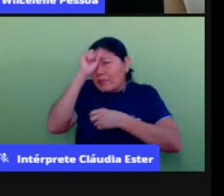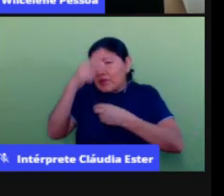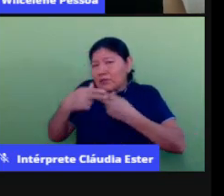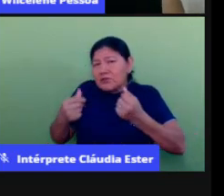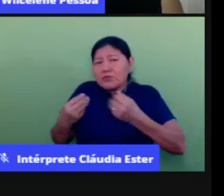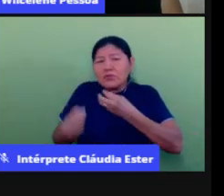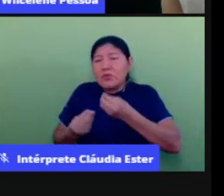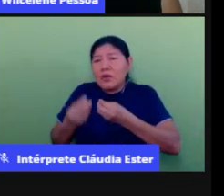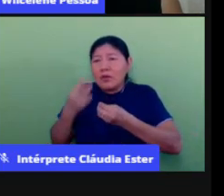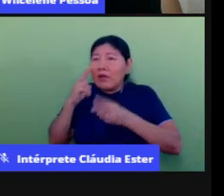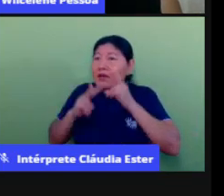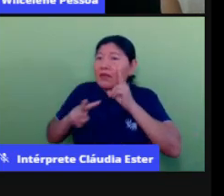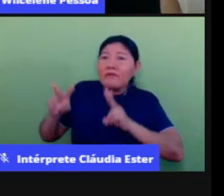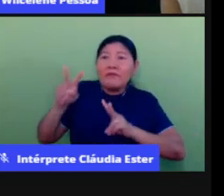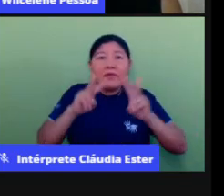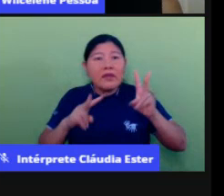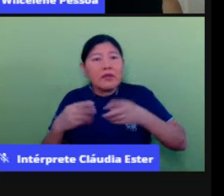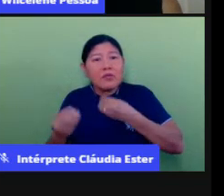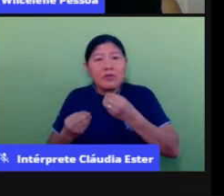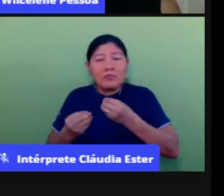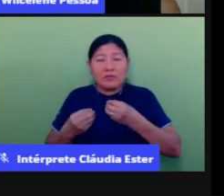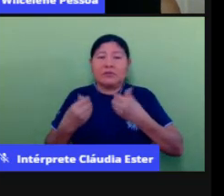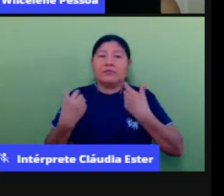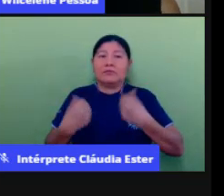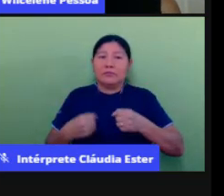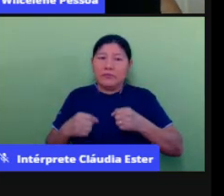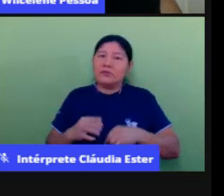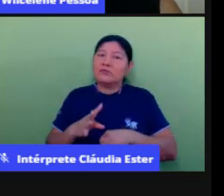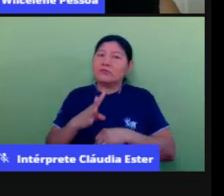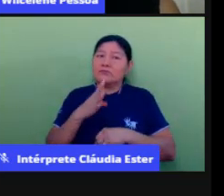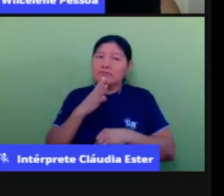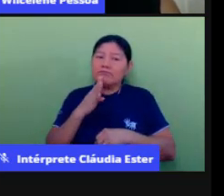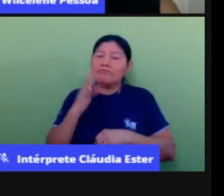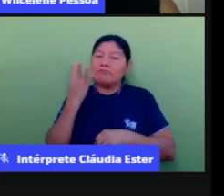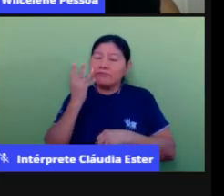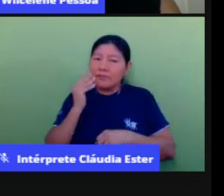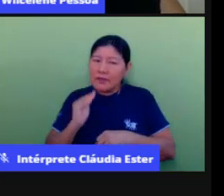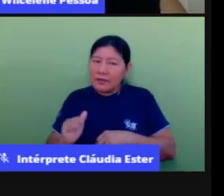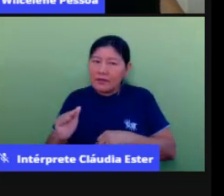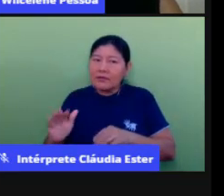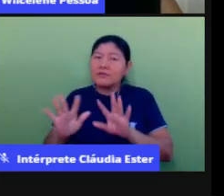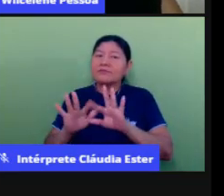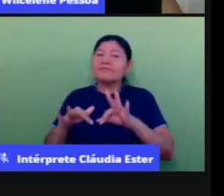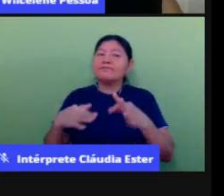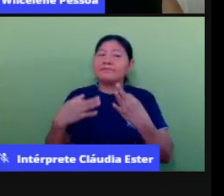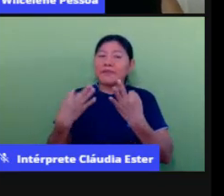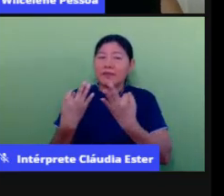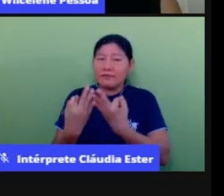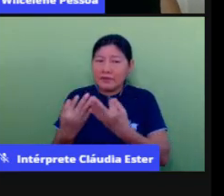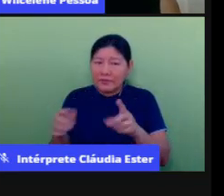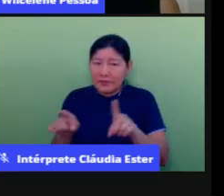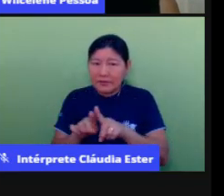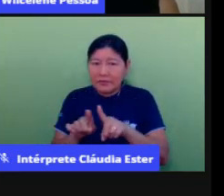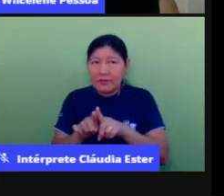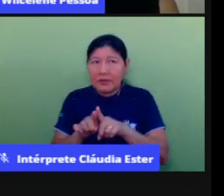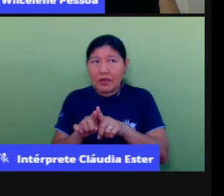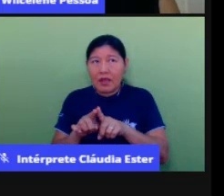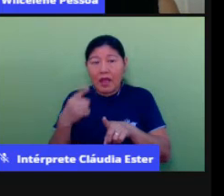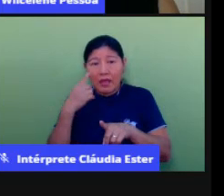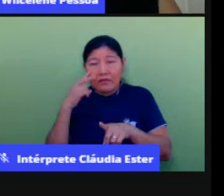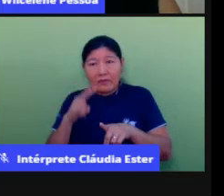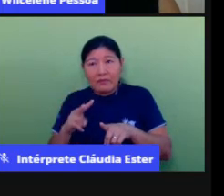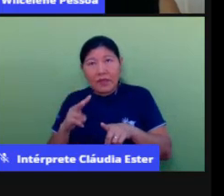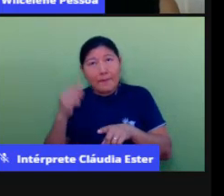Então, eu preciso saber quem é essa criança para poder pensar em atividades que